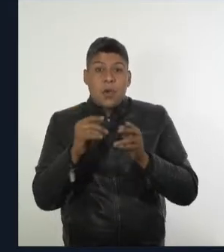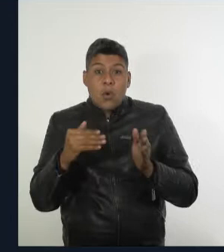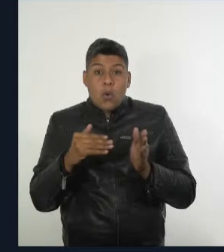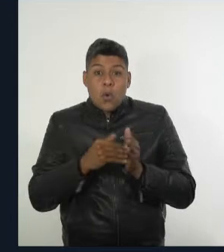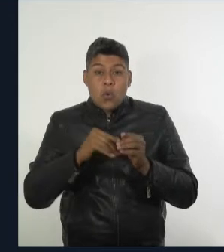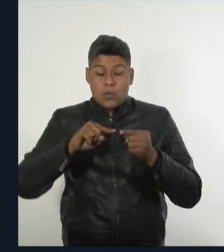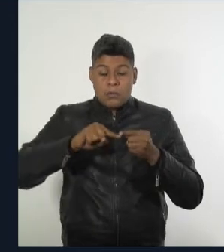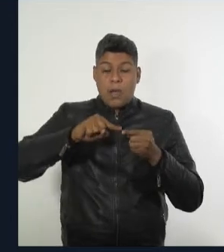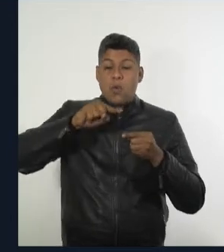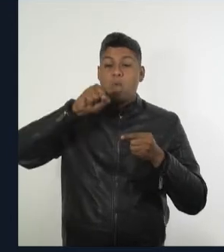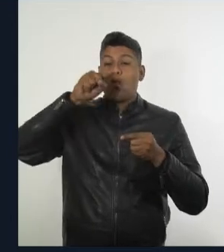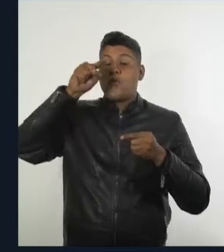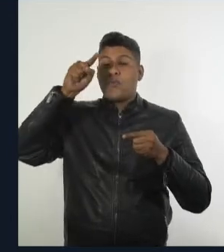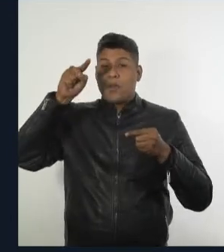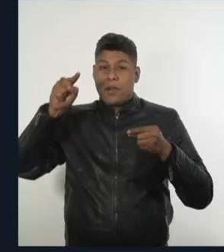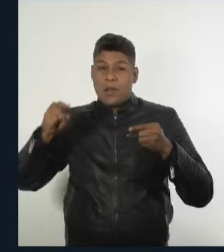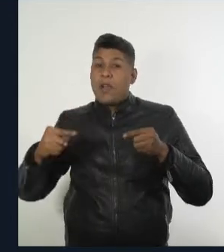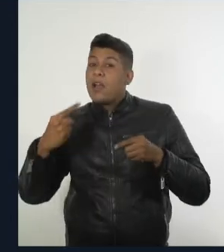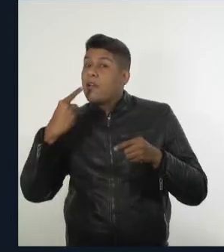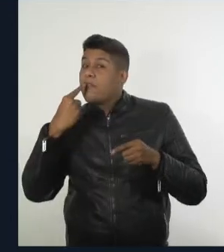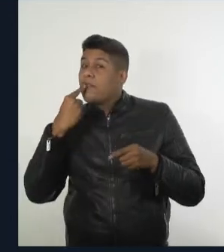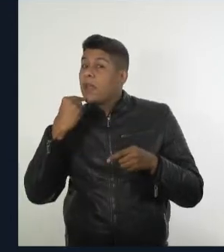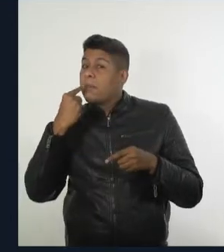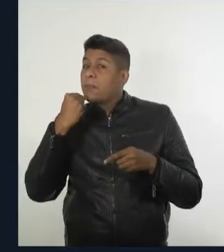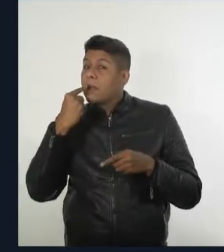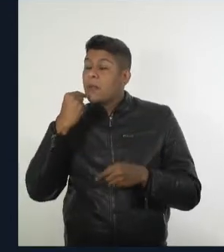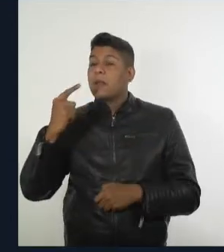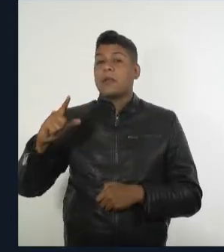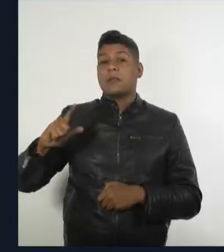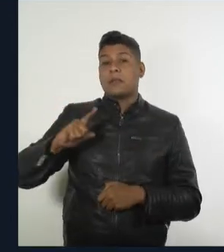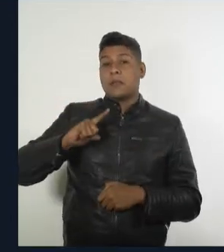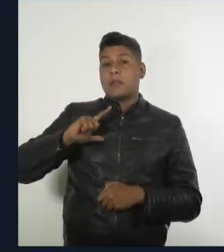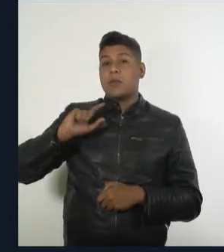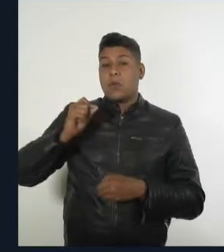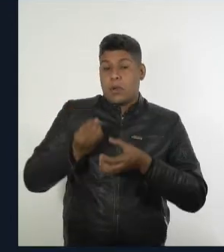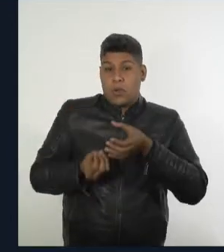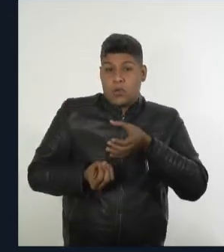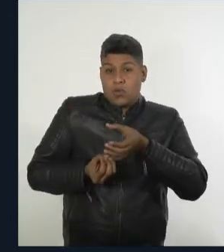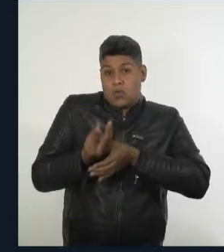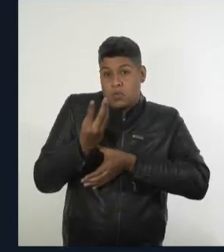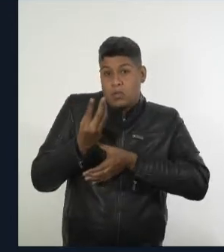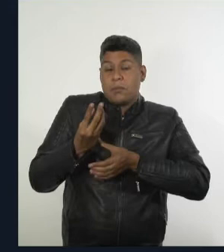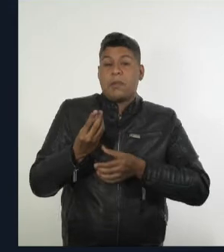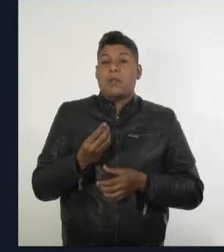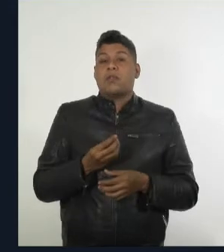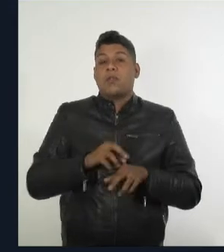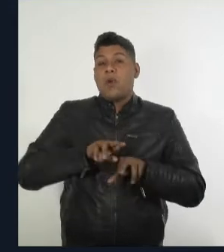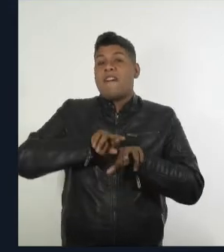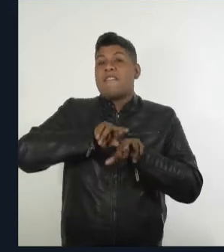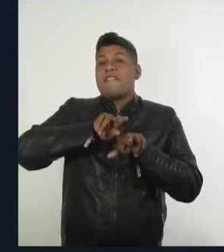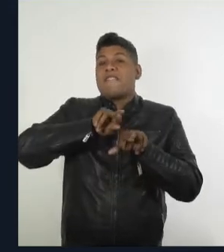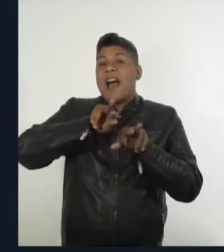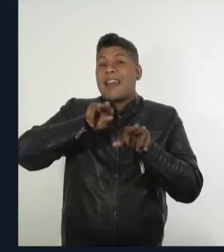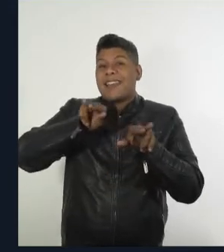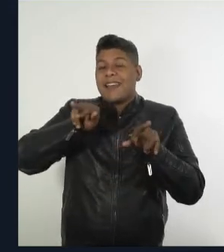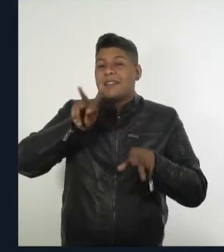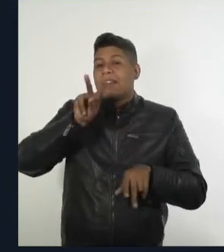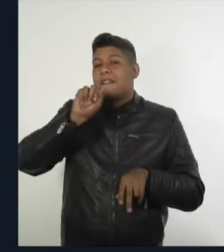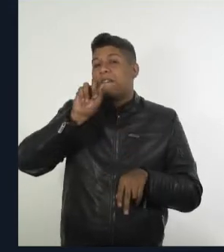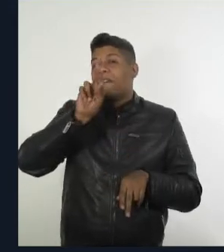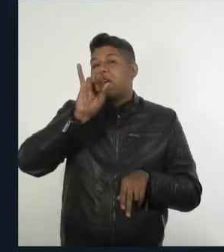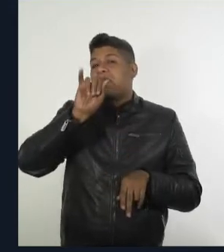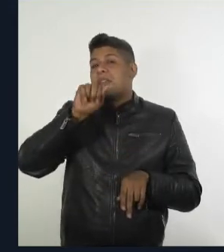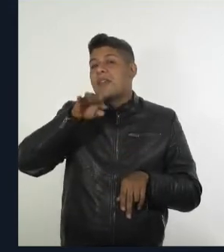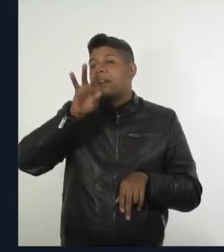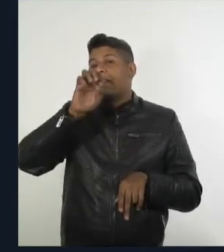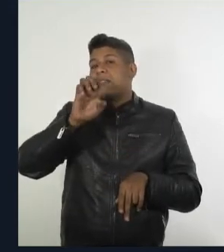curva, que é a curva vermelha, o traço vermelho, que é o surgimento da variante Delta no Brasil, que nós tivemos e agora o